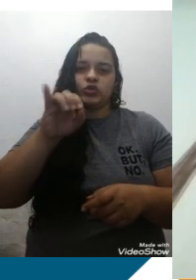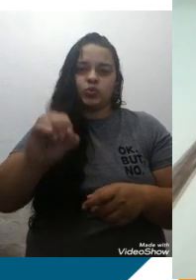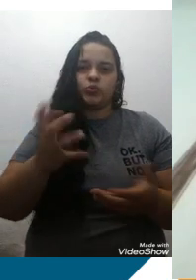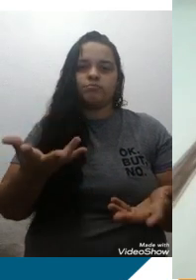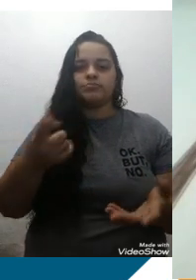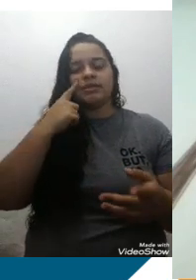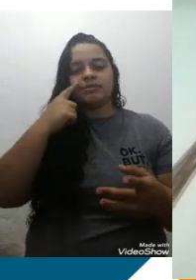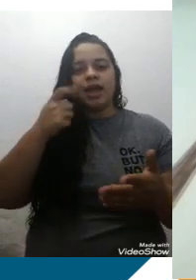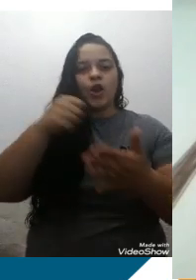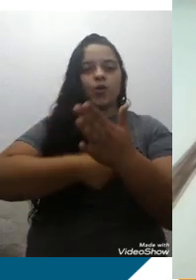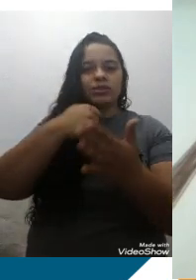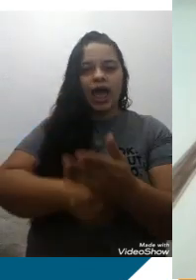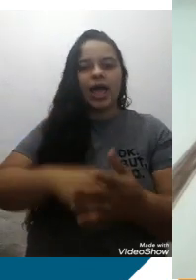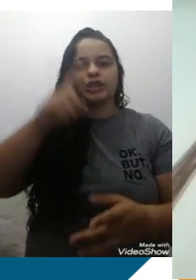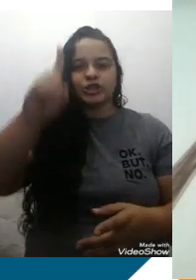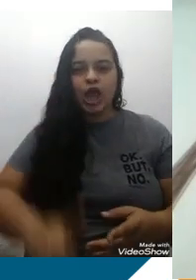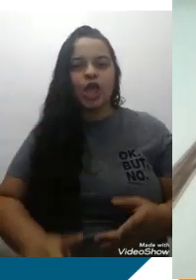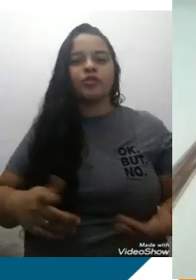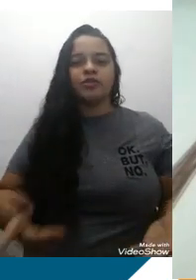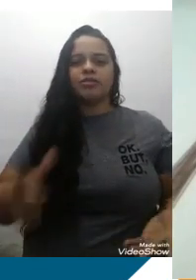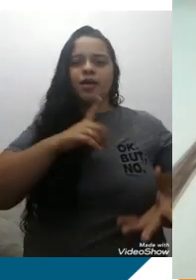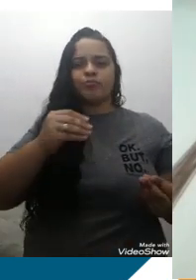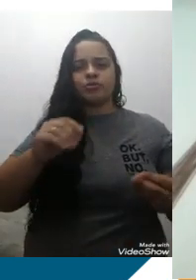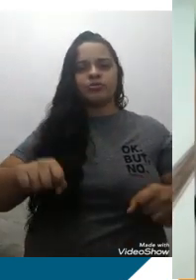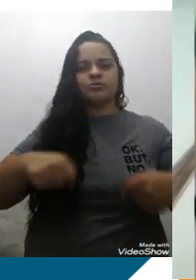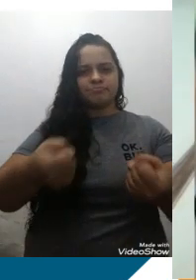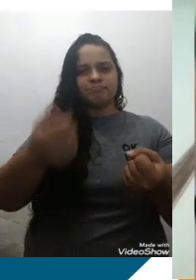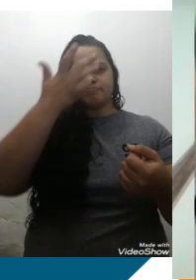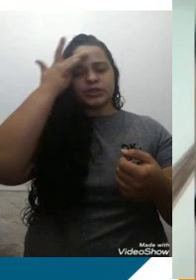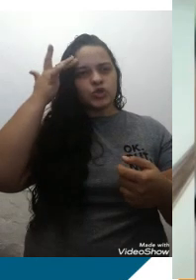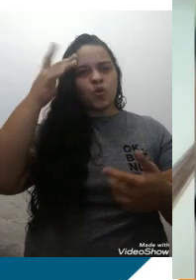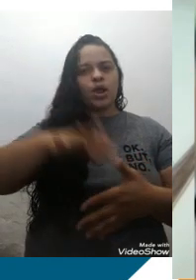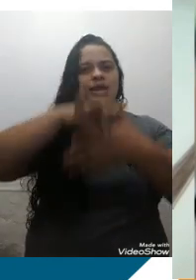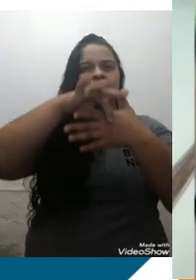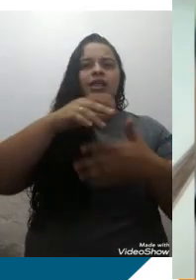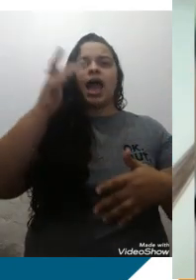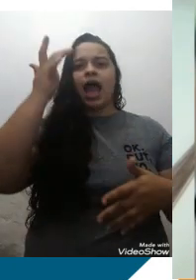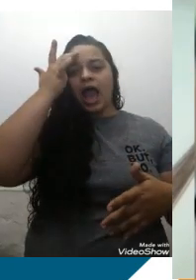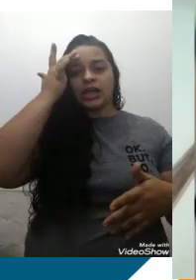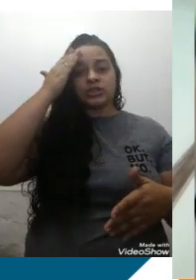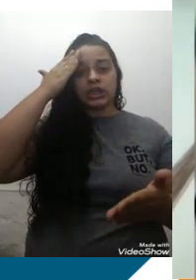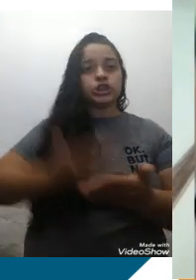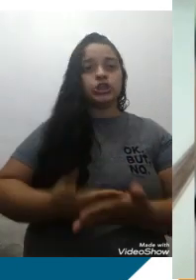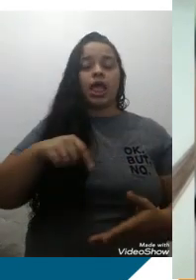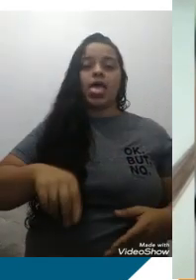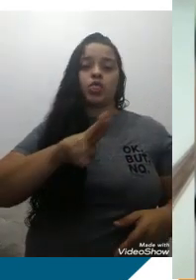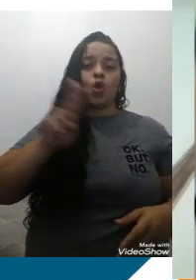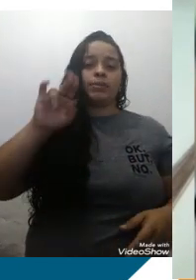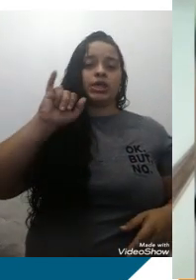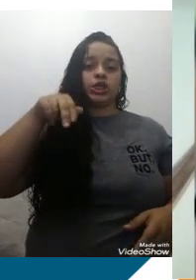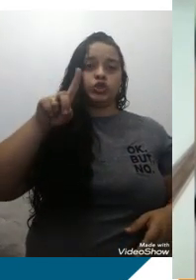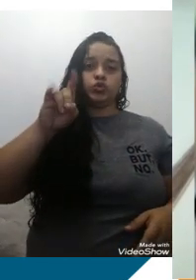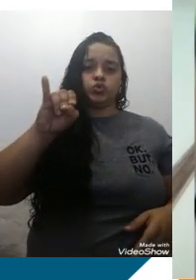reafirmar, né, para lutar pelos seus direitos. Então, existem muitas lideranças indígenas hoje que se dizem índios também. Então, eu não